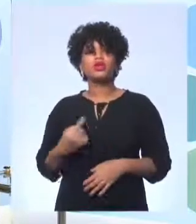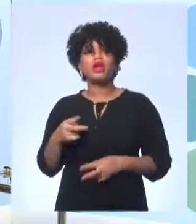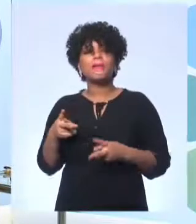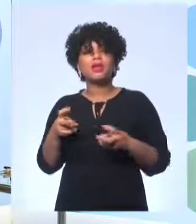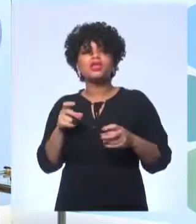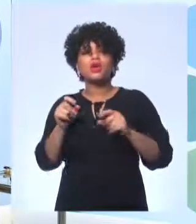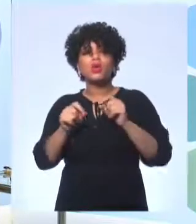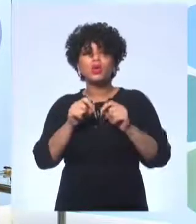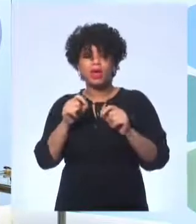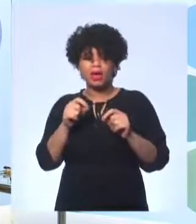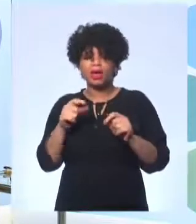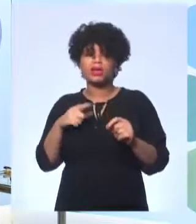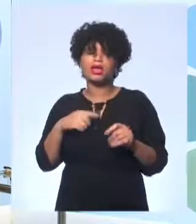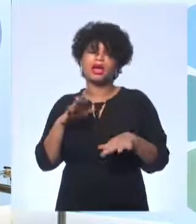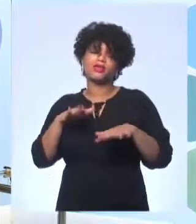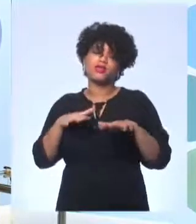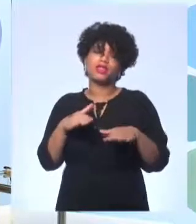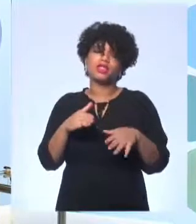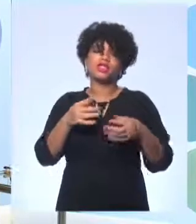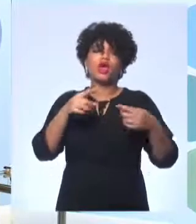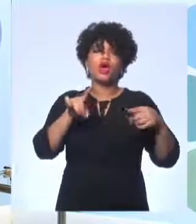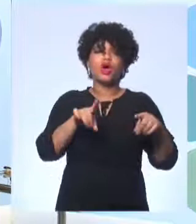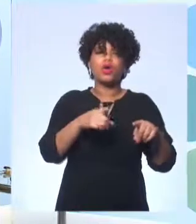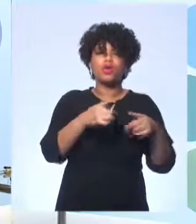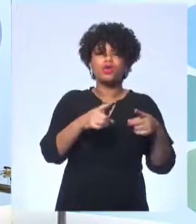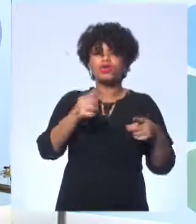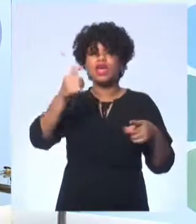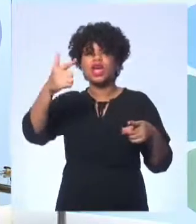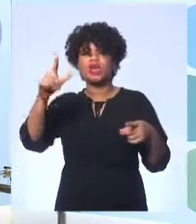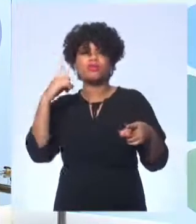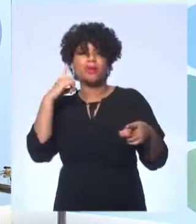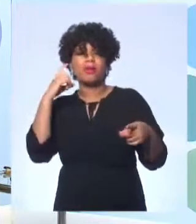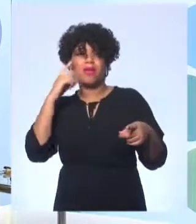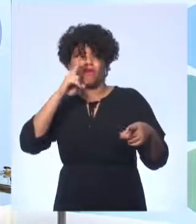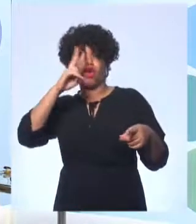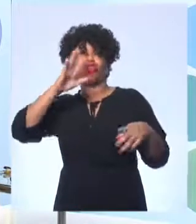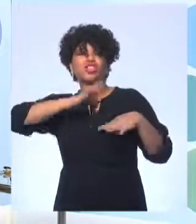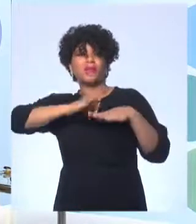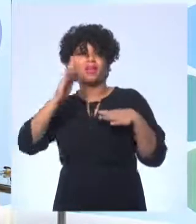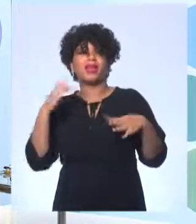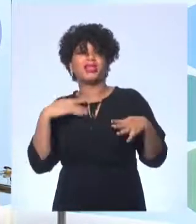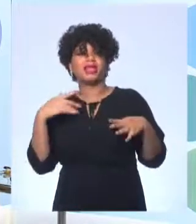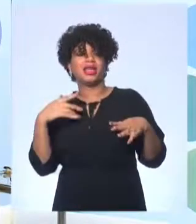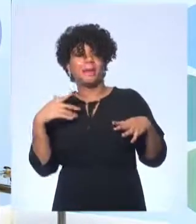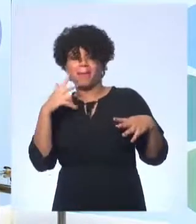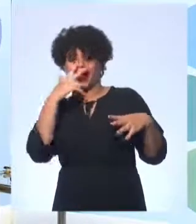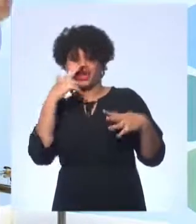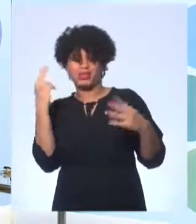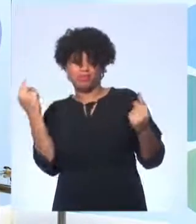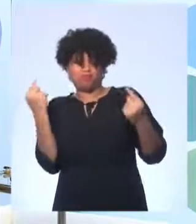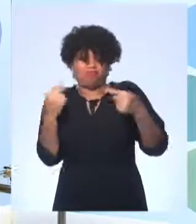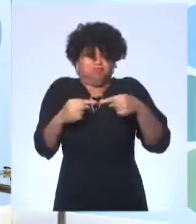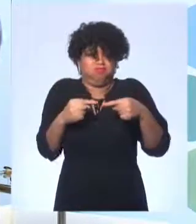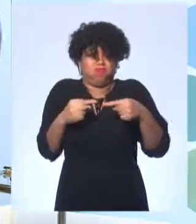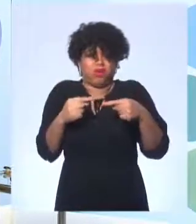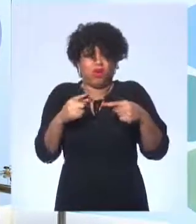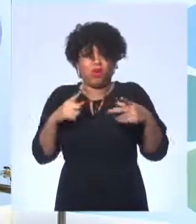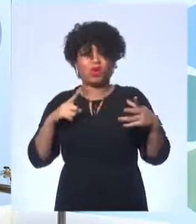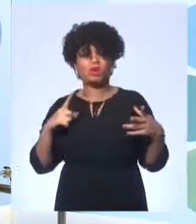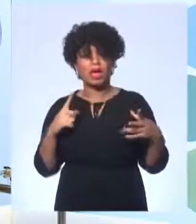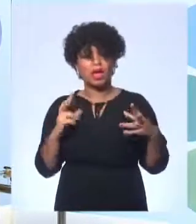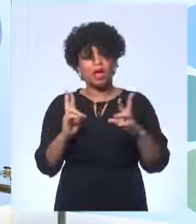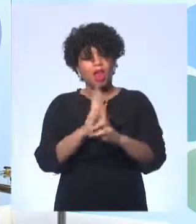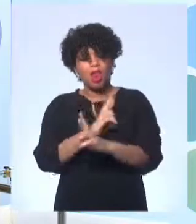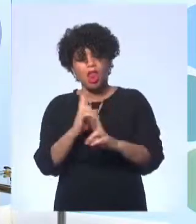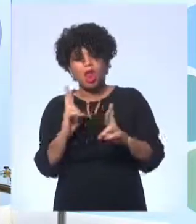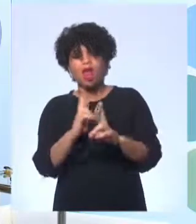existe é um som que pode desorganizar outro, ou seja, o ruído ele é sempre uma relação entre um som e outro, e não algo que